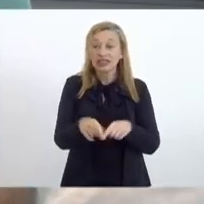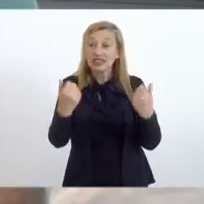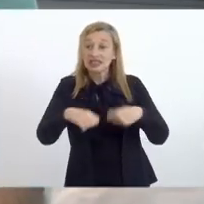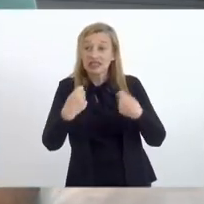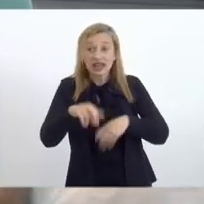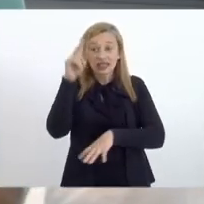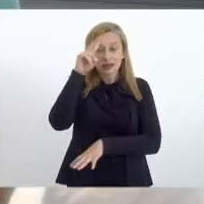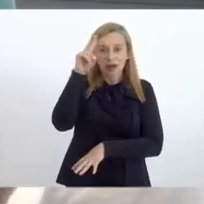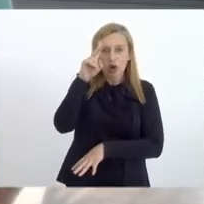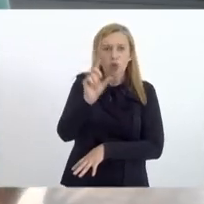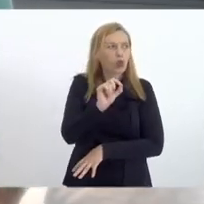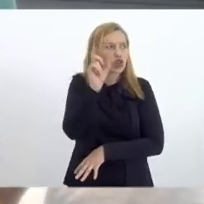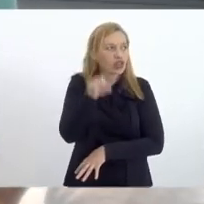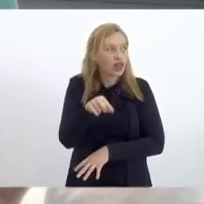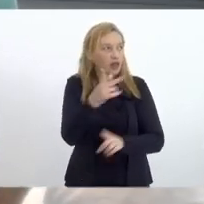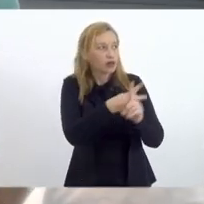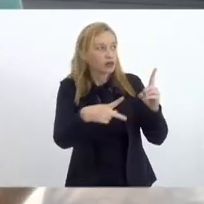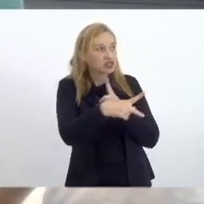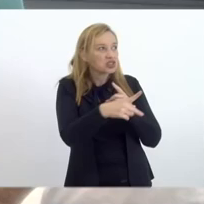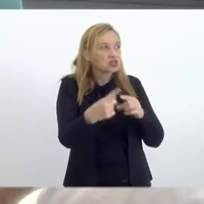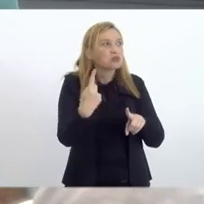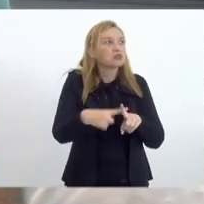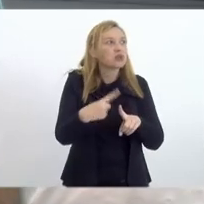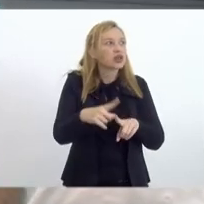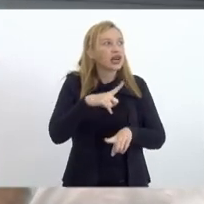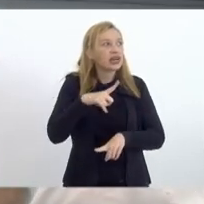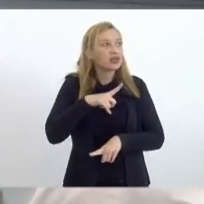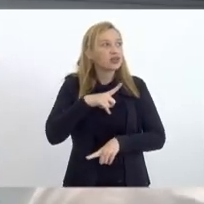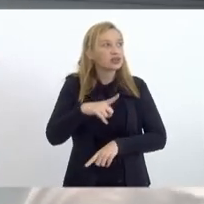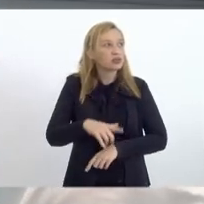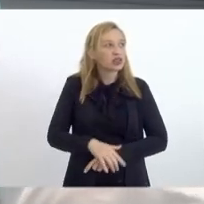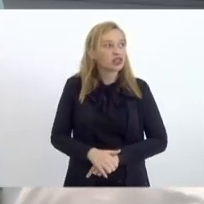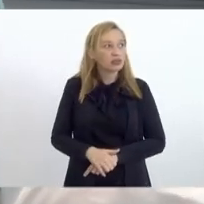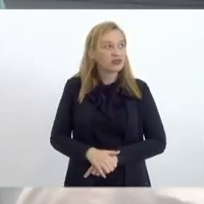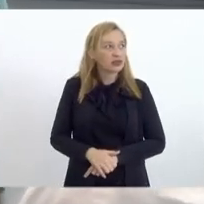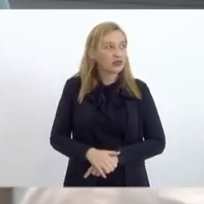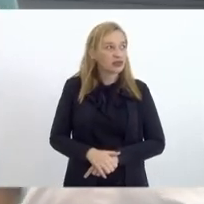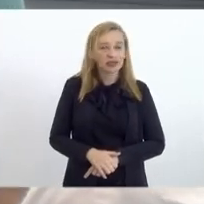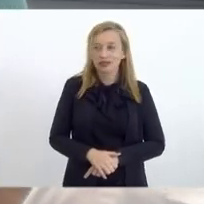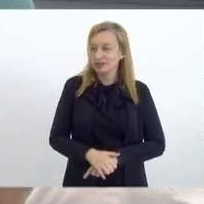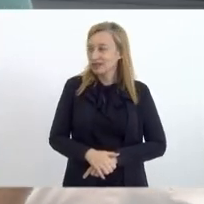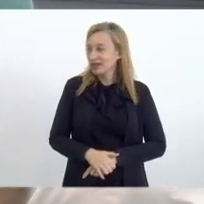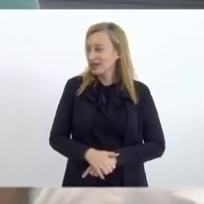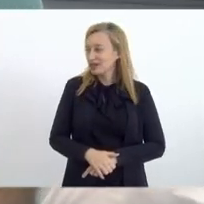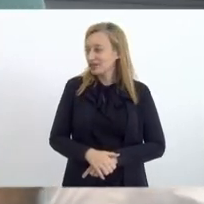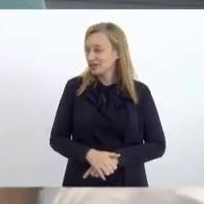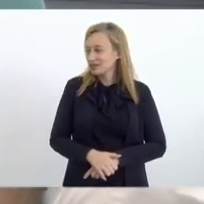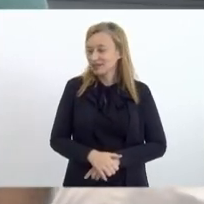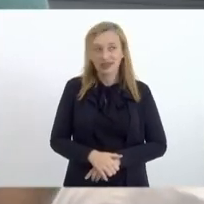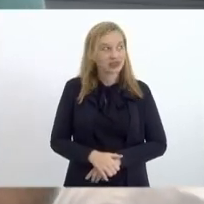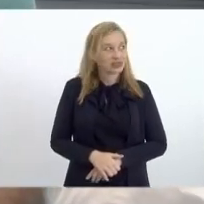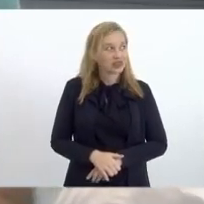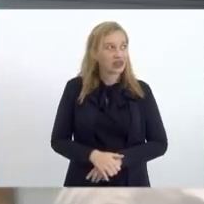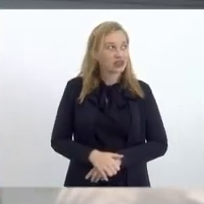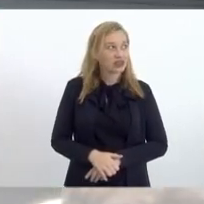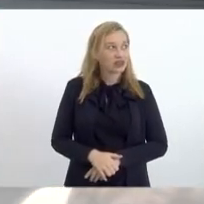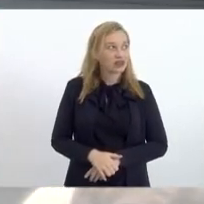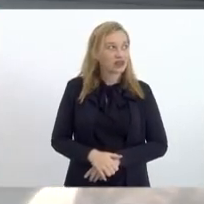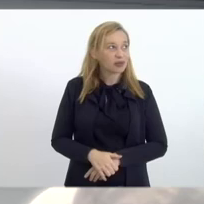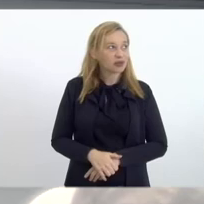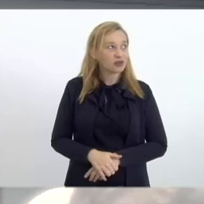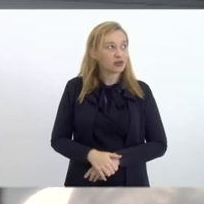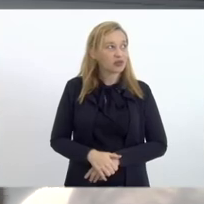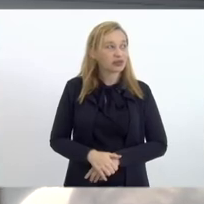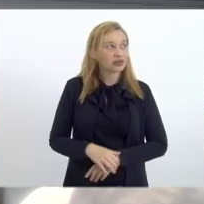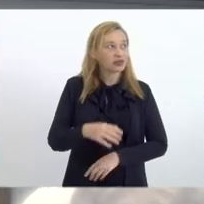que é o Rio Previdência e por que, que ele existe. O Rio Previdência é uma autarquia criada pela Lei Estadual 3189